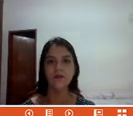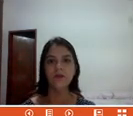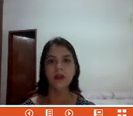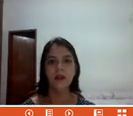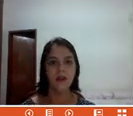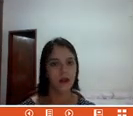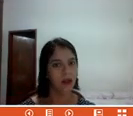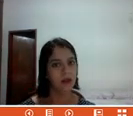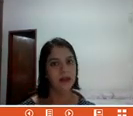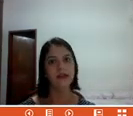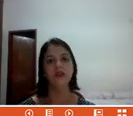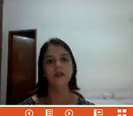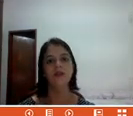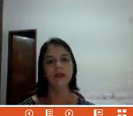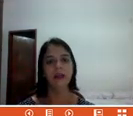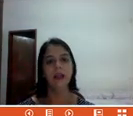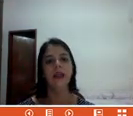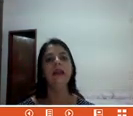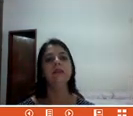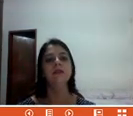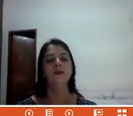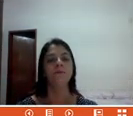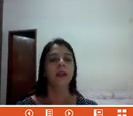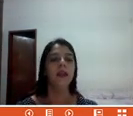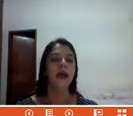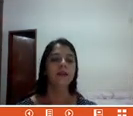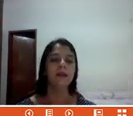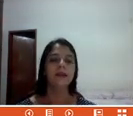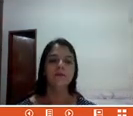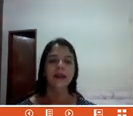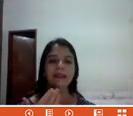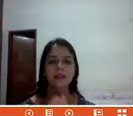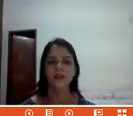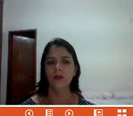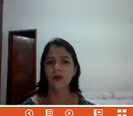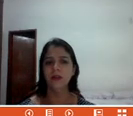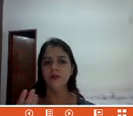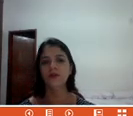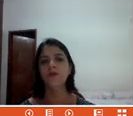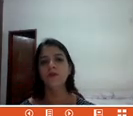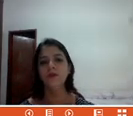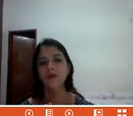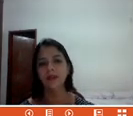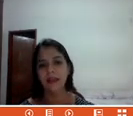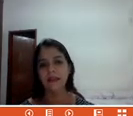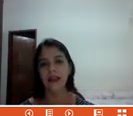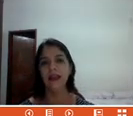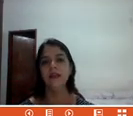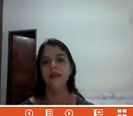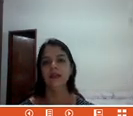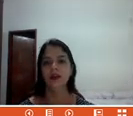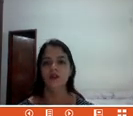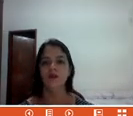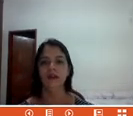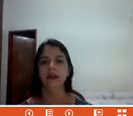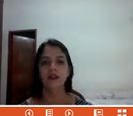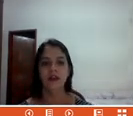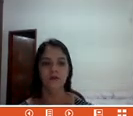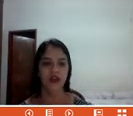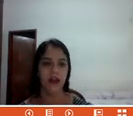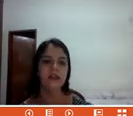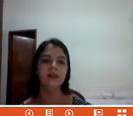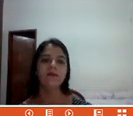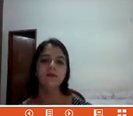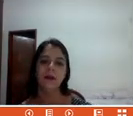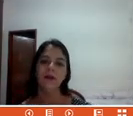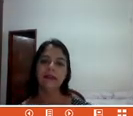Deus, são garantidos em leis. E ela traz também as histórias, os contos, as lendas, ou seja, é